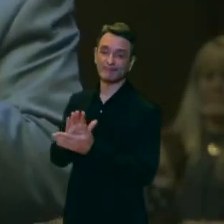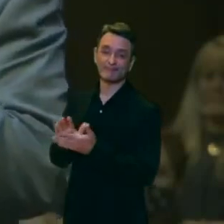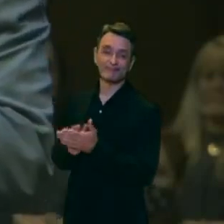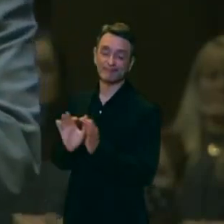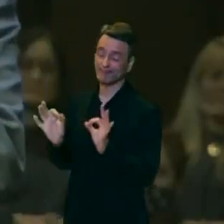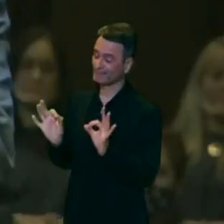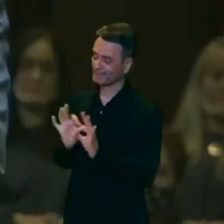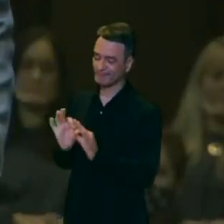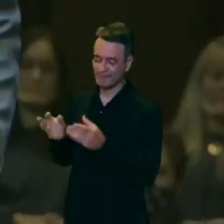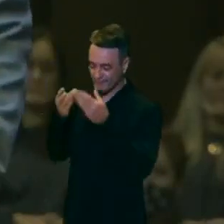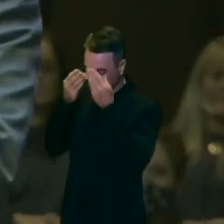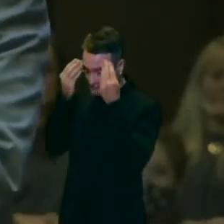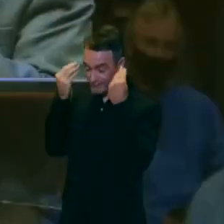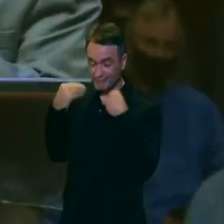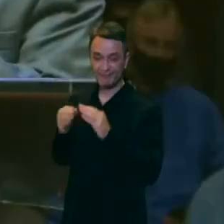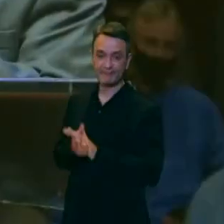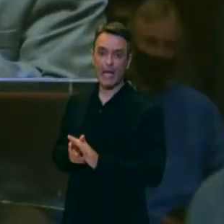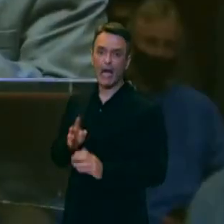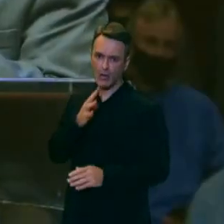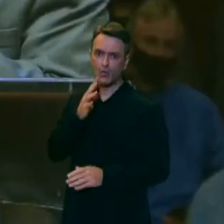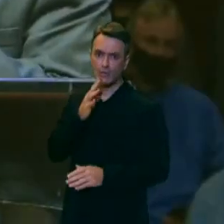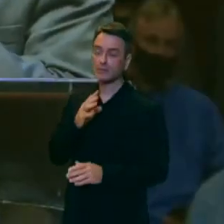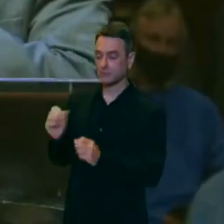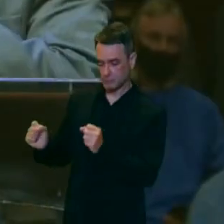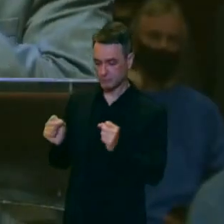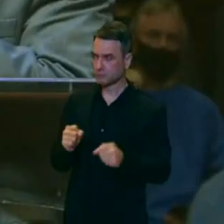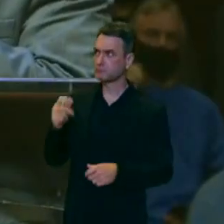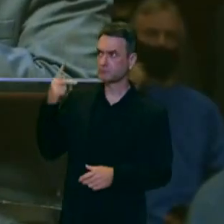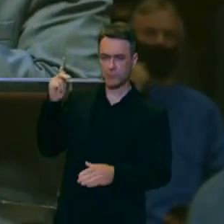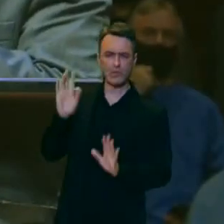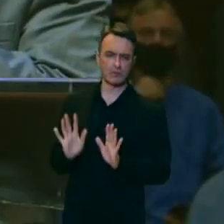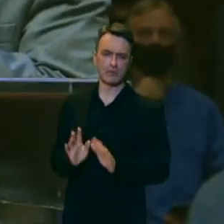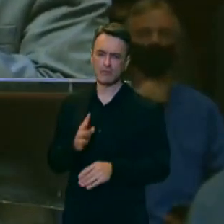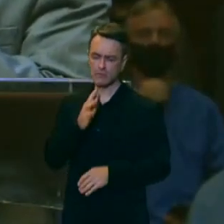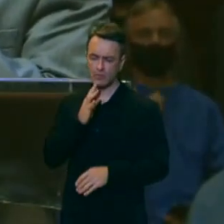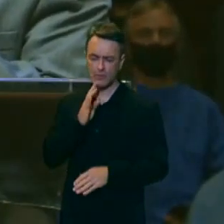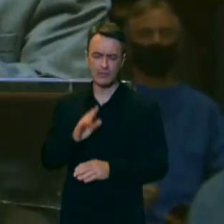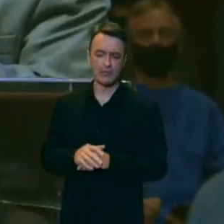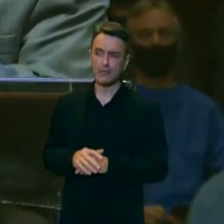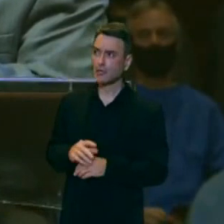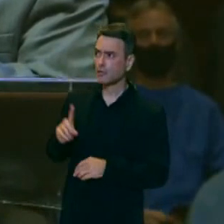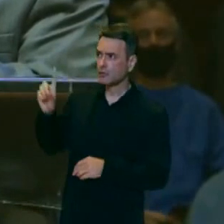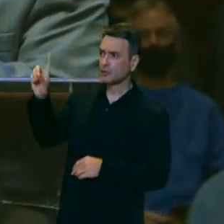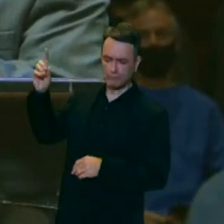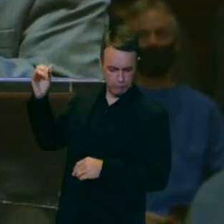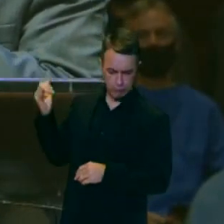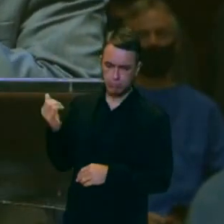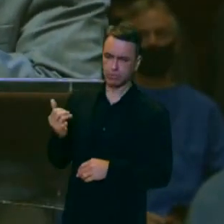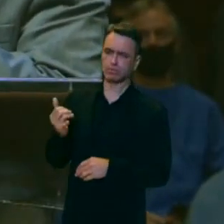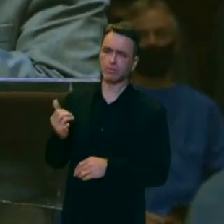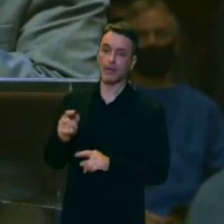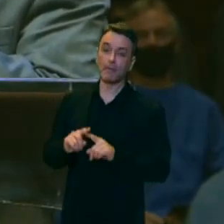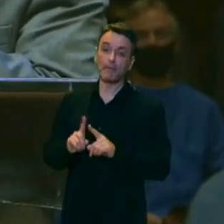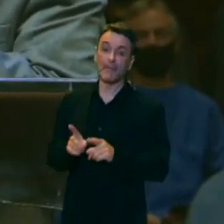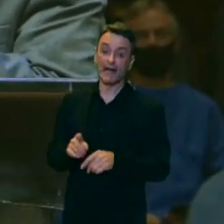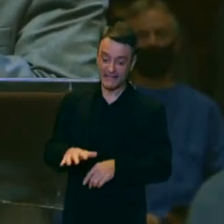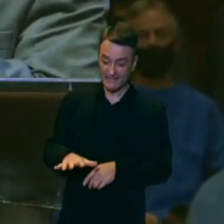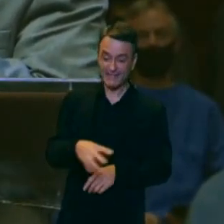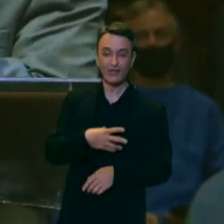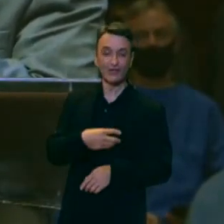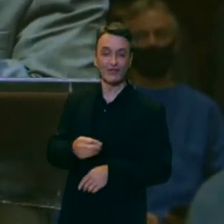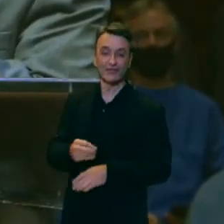Eles conheciam o poder de Deus, eles conheciam a voz do Senhor, mas eles